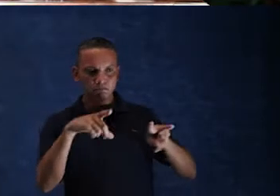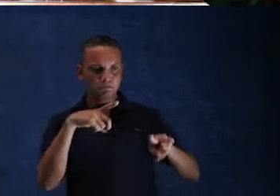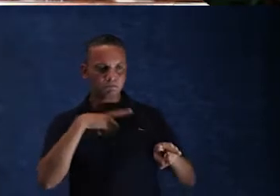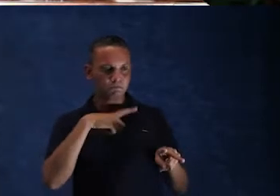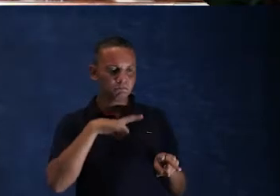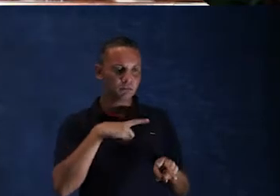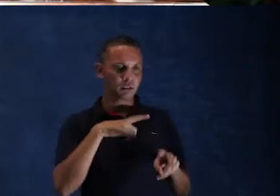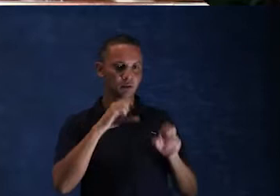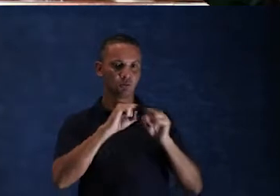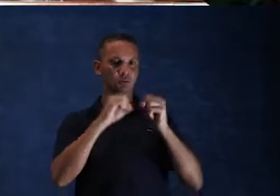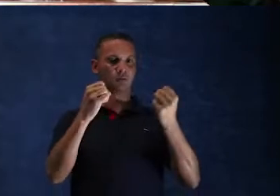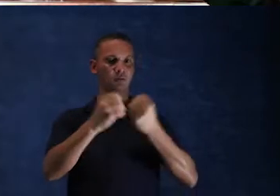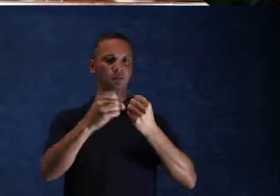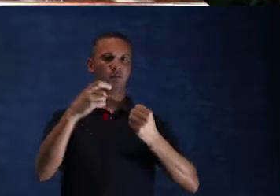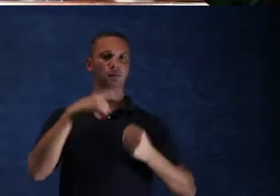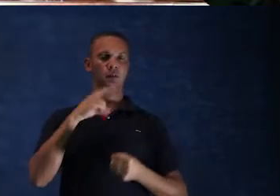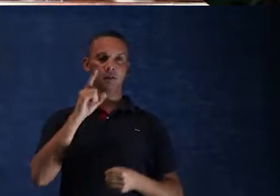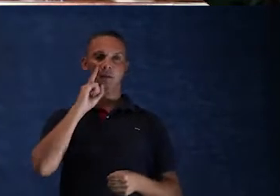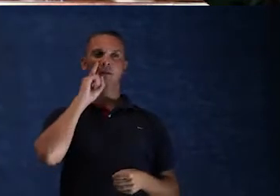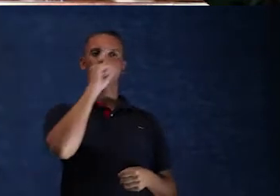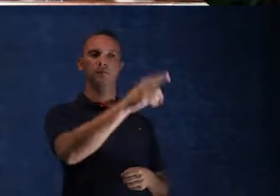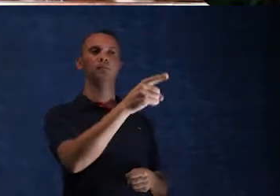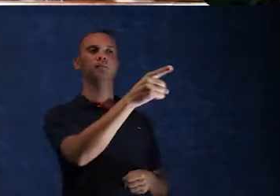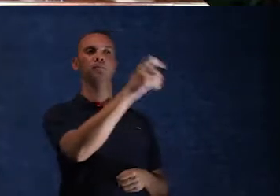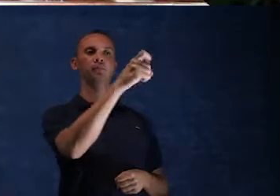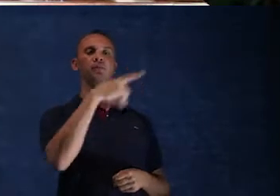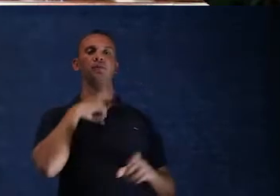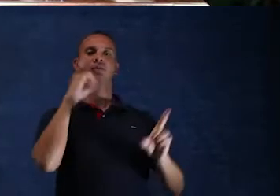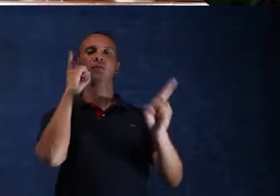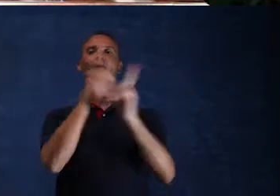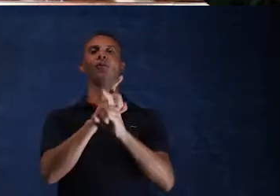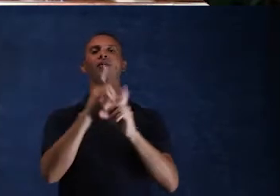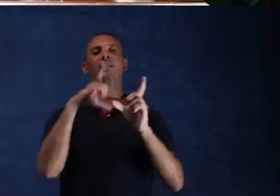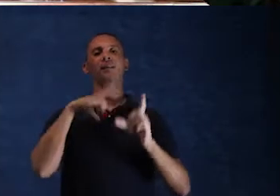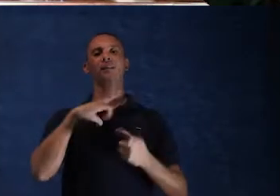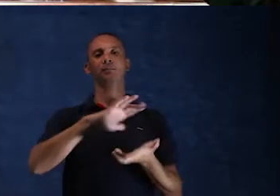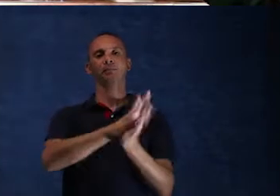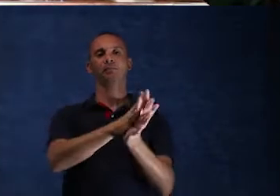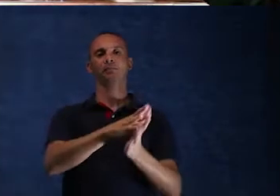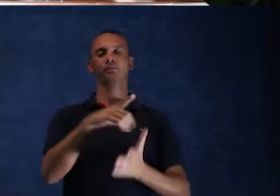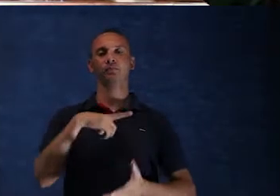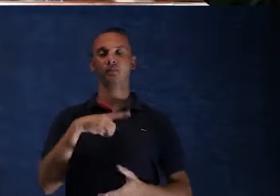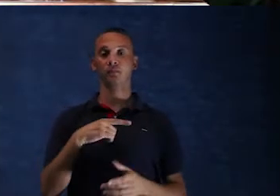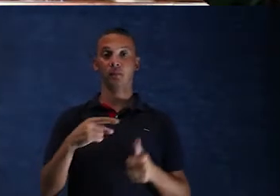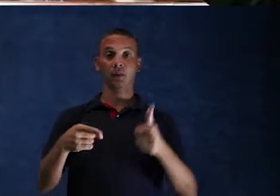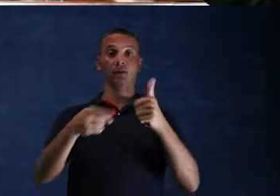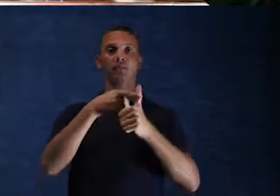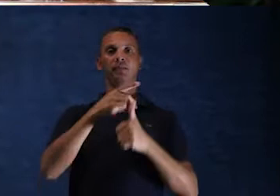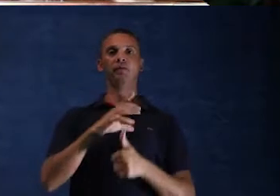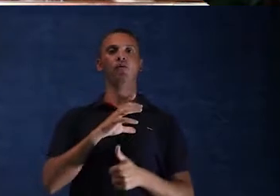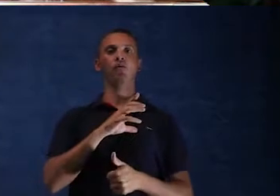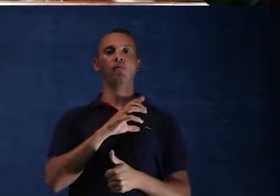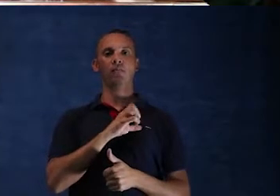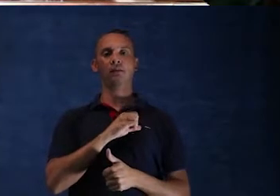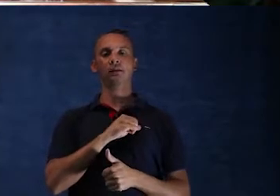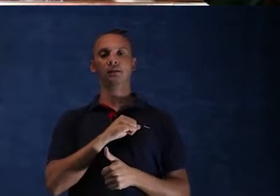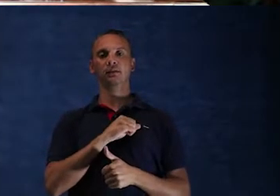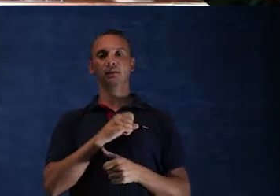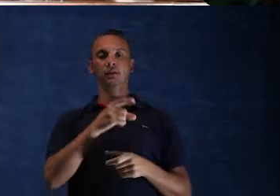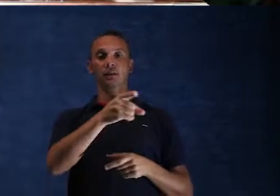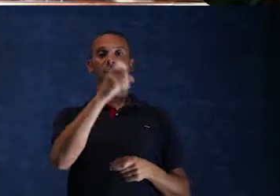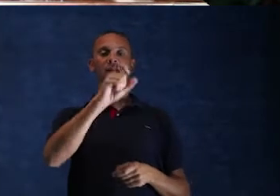da sociedade, apontar para o delito, para o criminoso e para a sua punição. Então, no primeiro romance, O Crime da